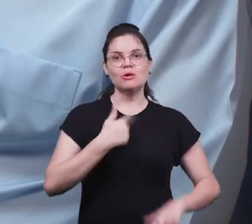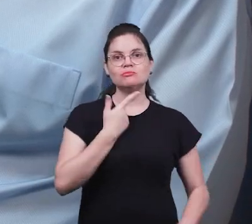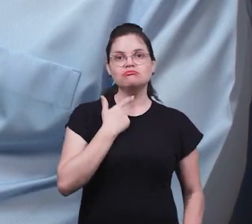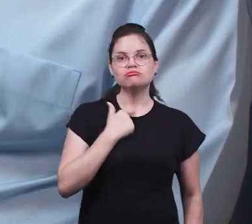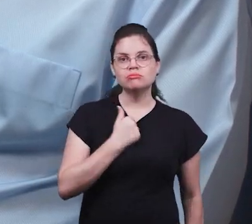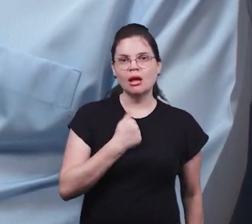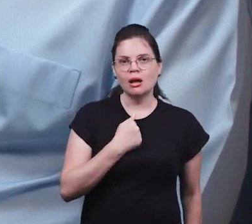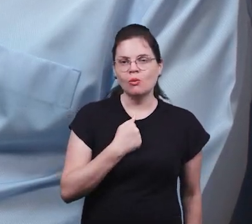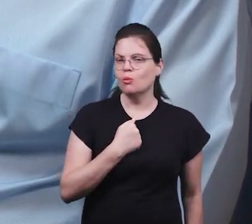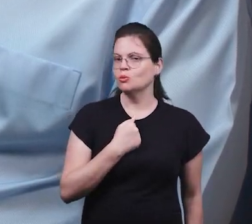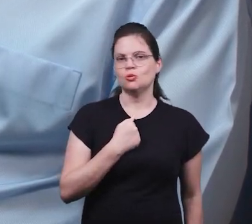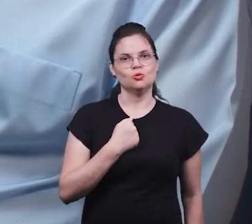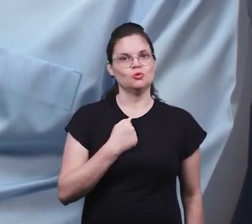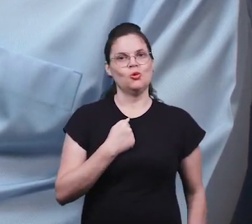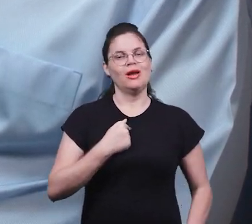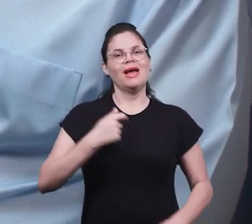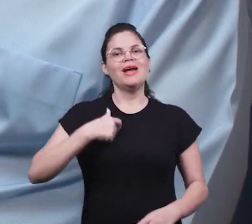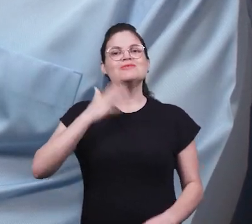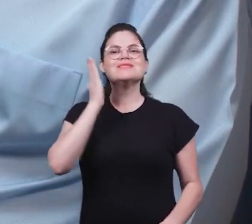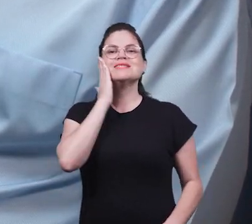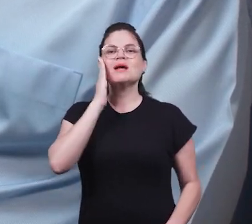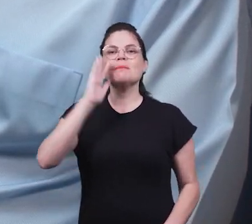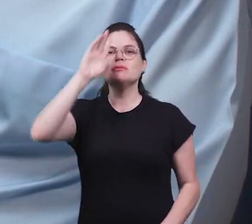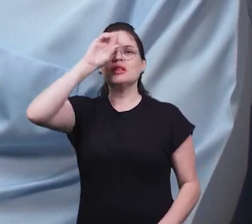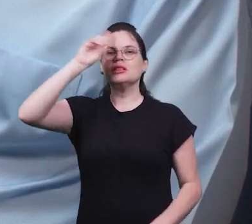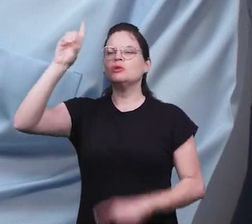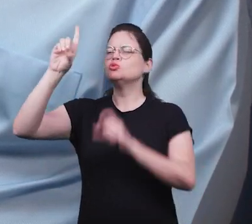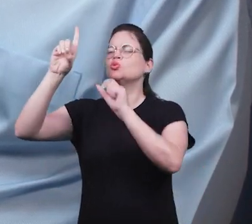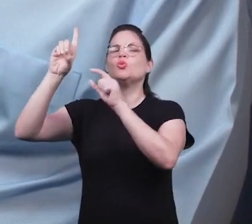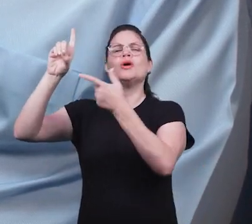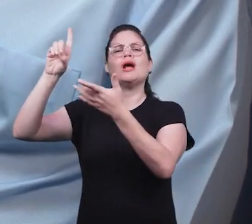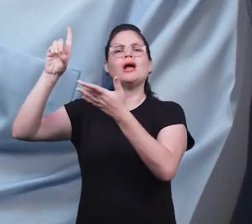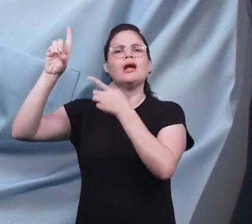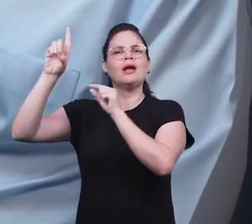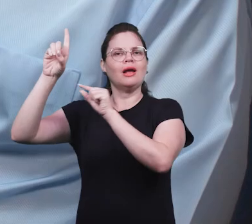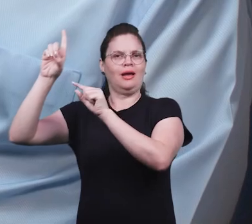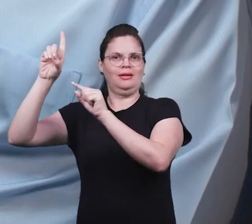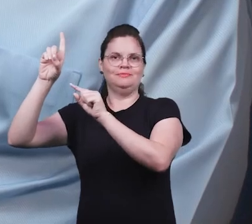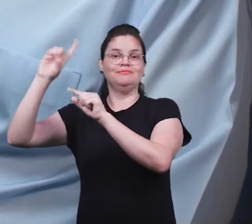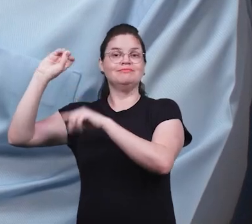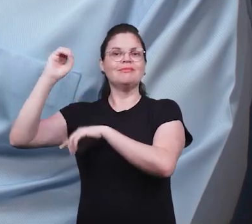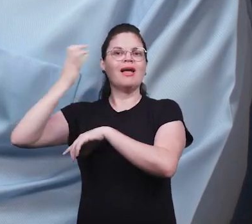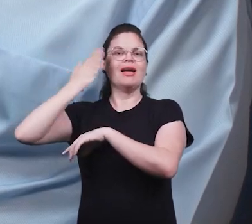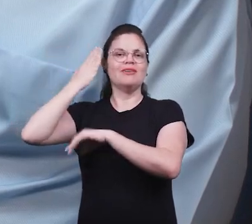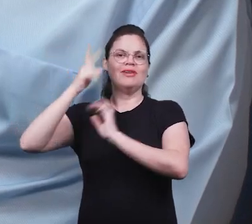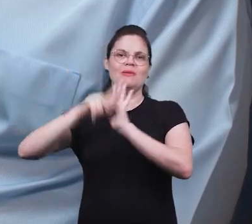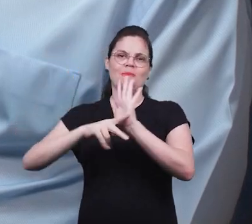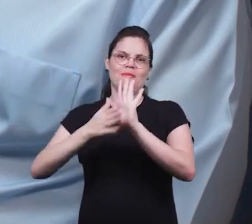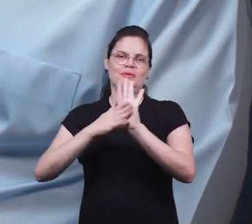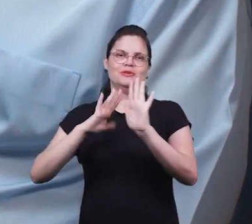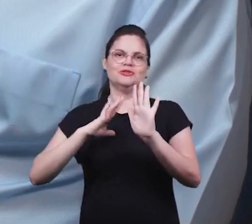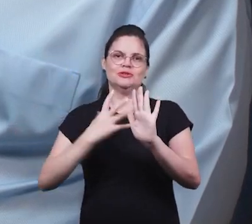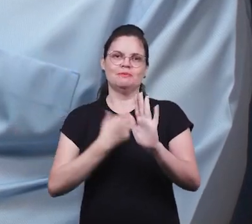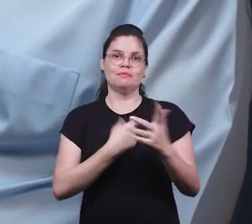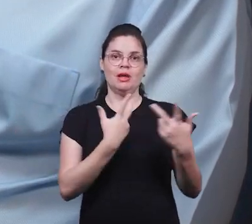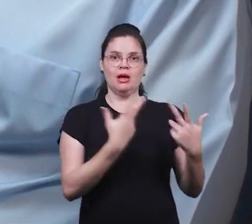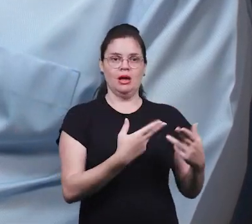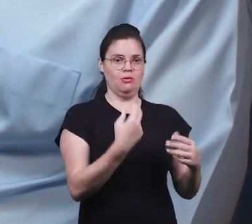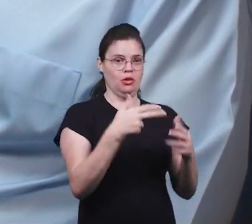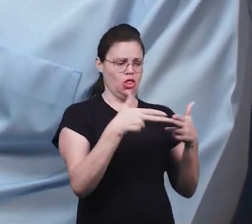penso. É fazer do jeito que Deus estabeleceu. Noé não tinha liberdade ali para uma medida. As medidas eram as medidas que